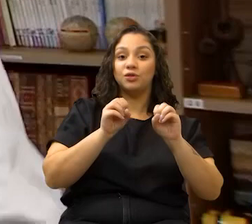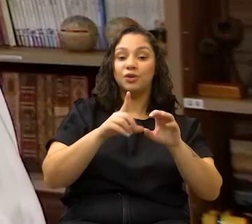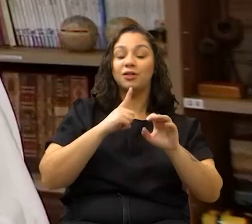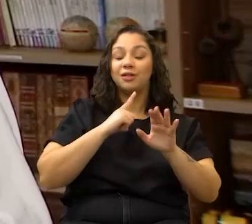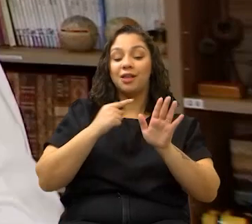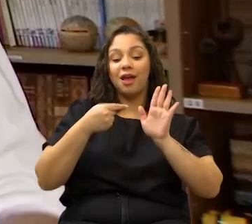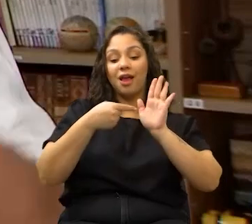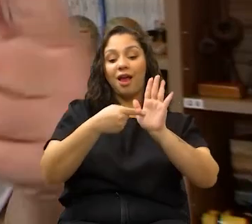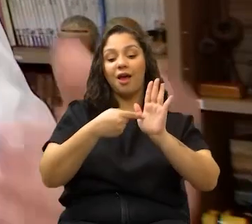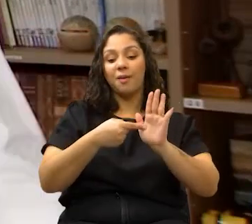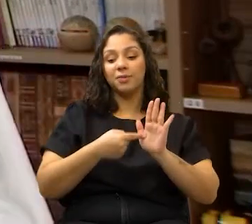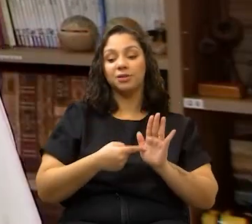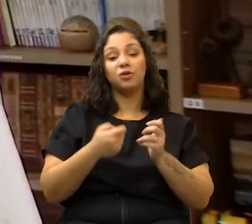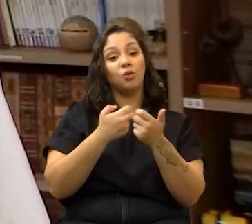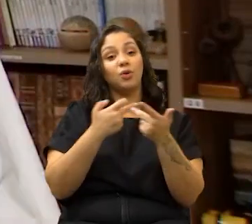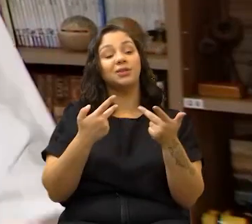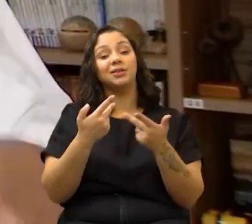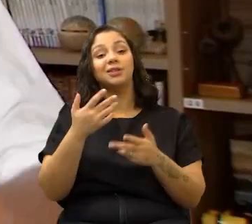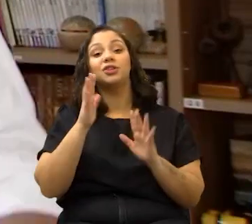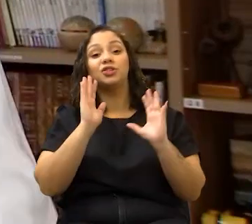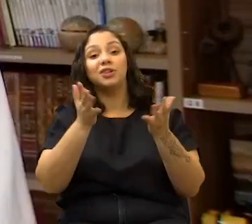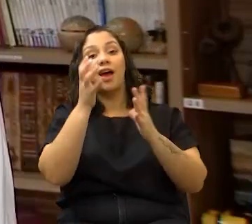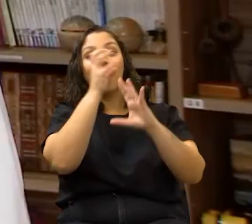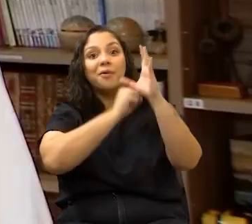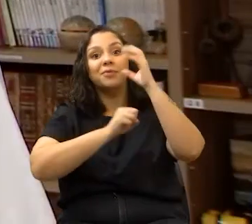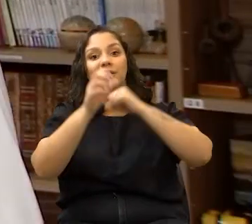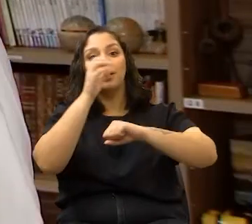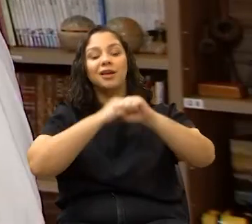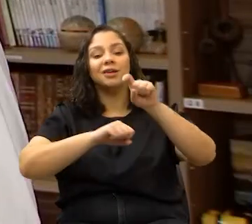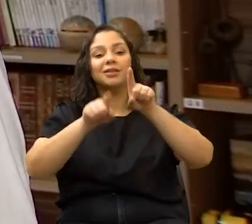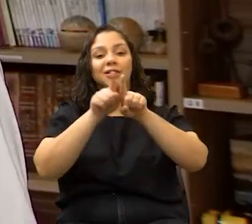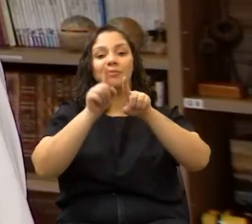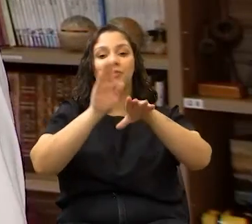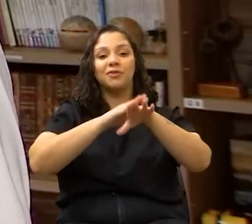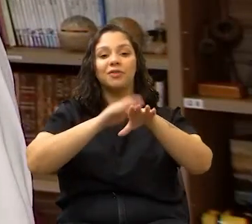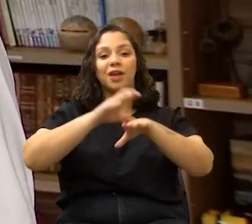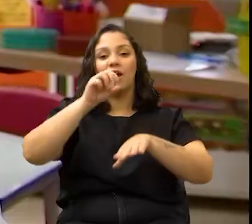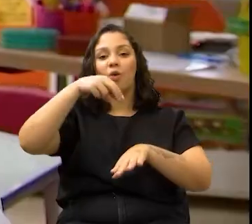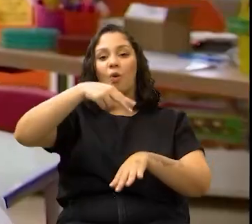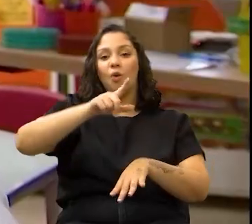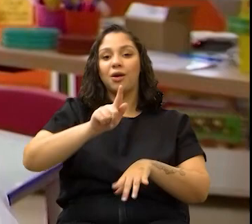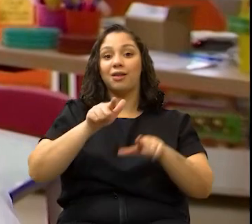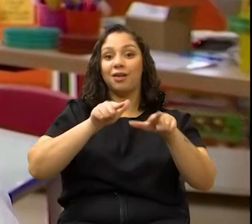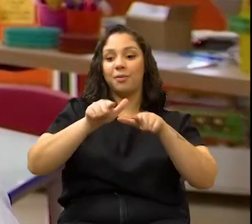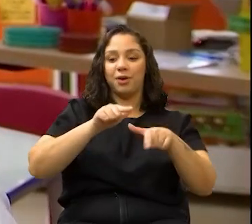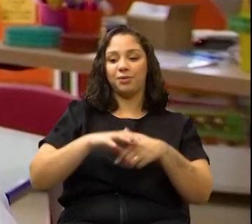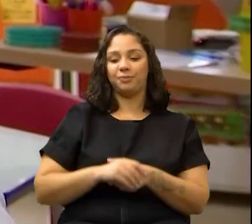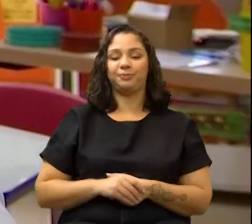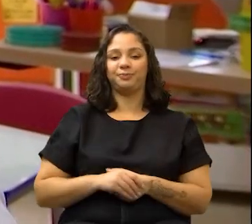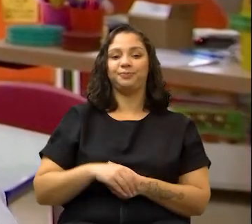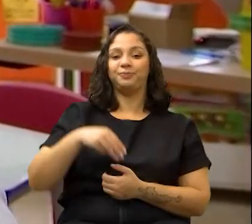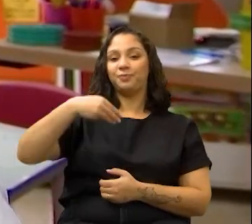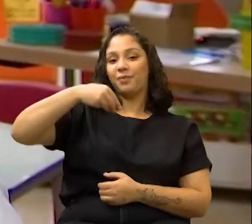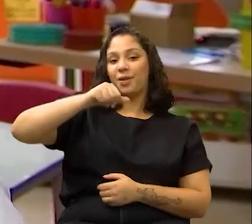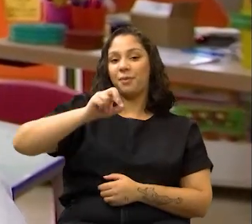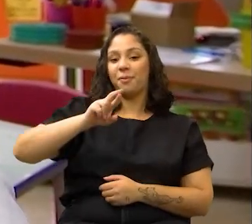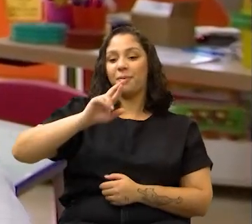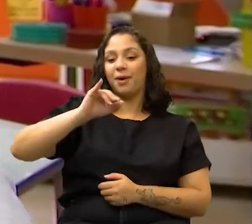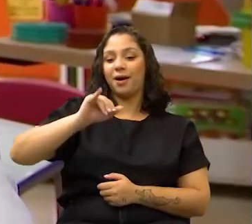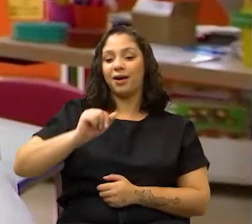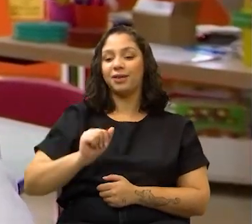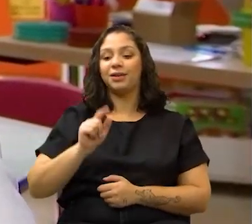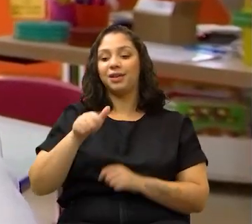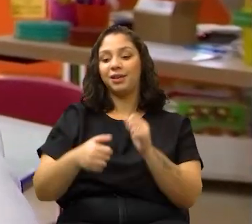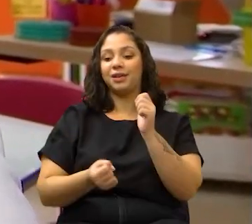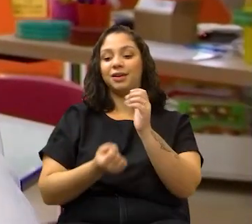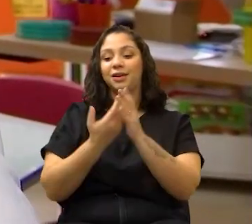eles apresentam que eles aprenderam e já aplicaram em ONGs onde eles trabalham. Mari Krasner, fundadora e mantenedora